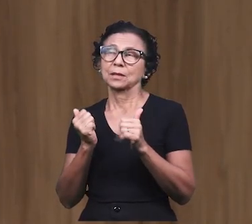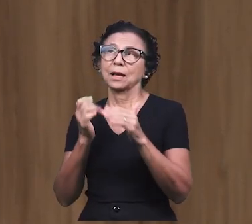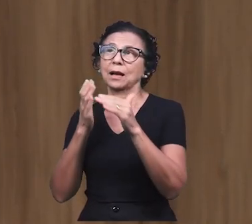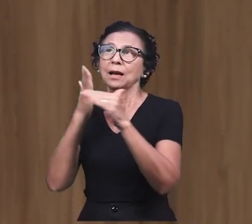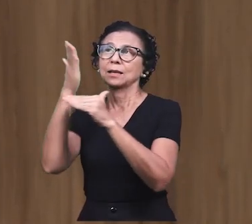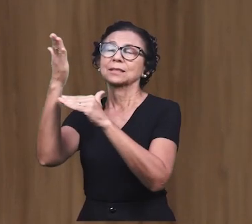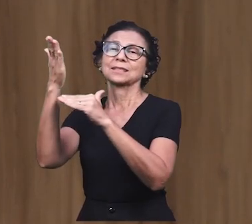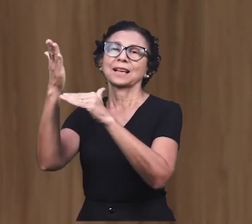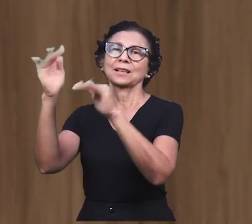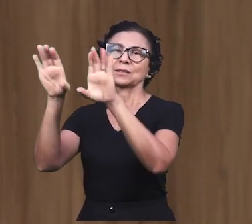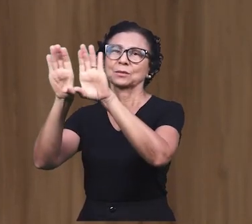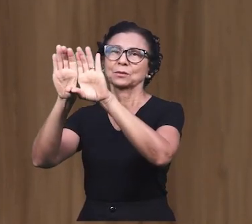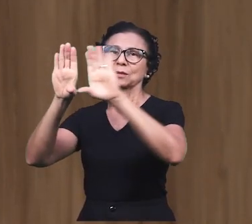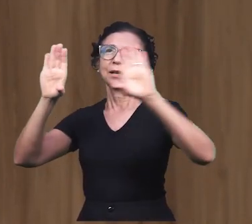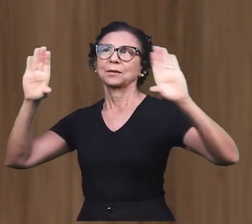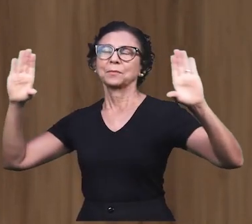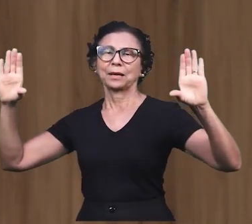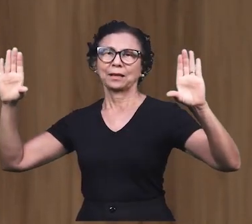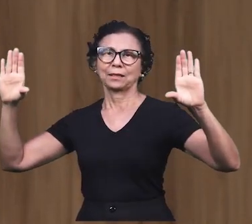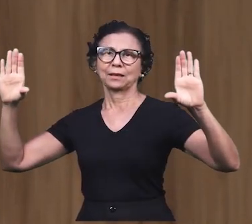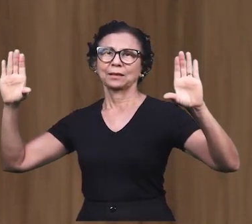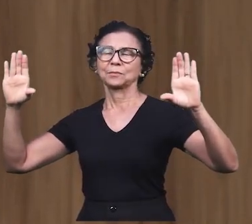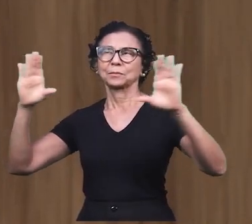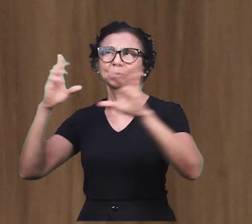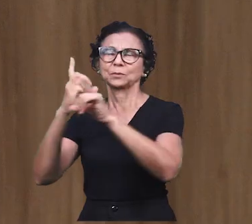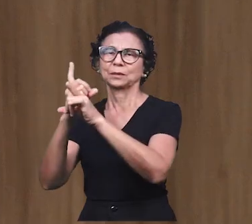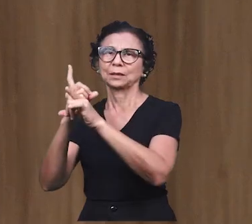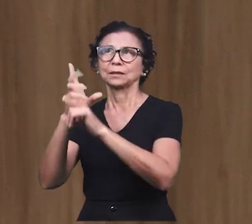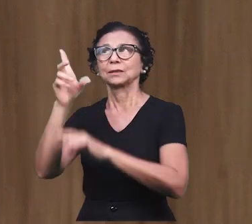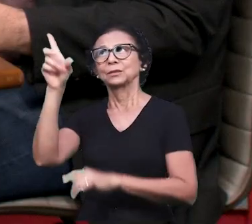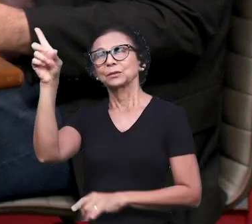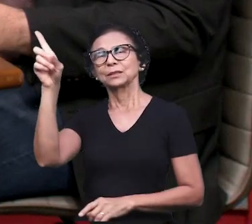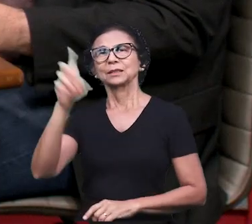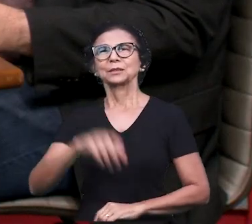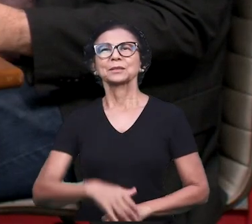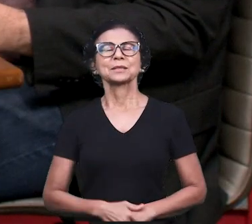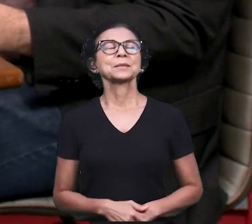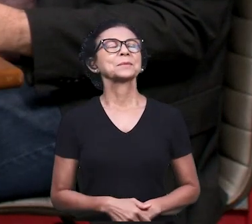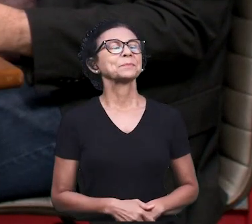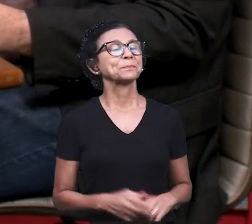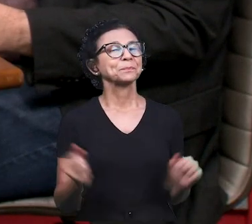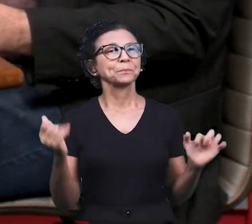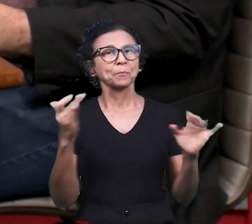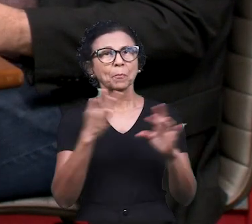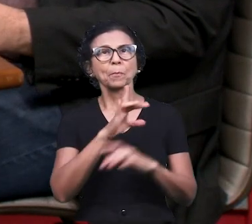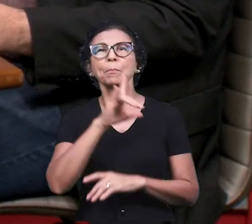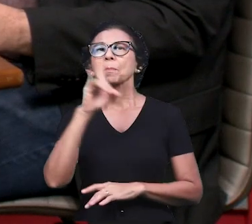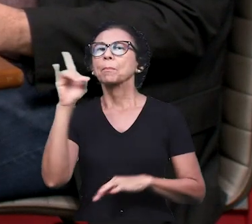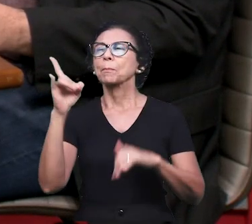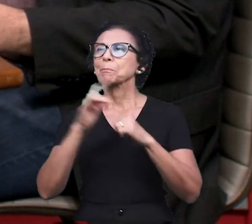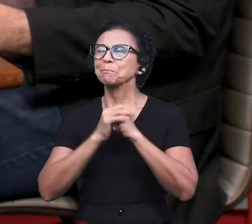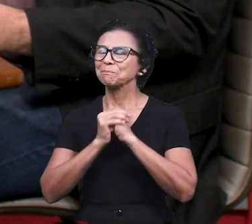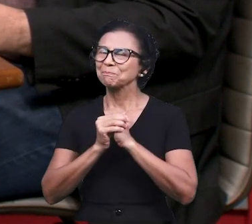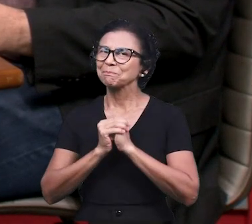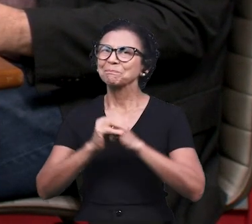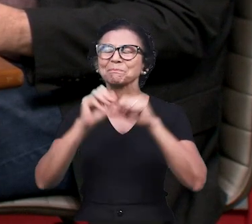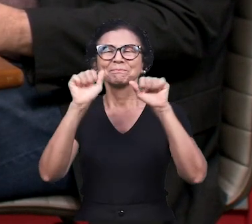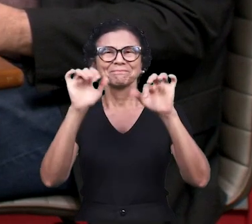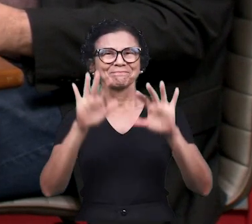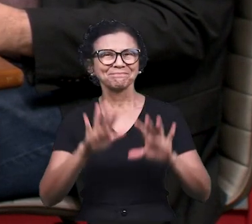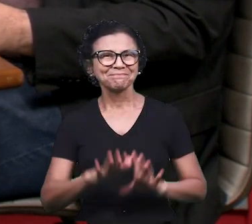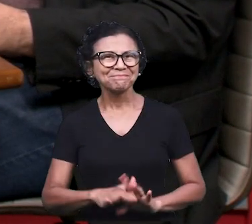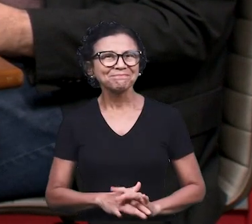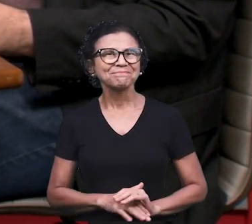porta aberta do homem para encontrar com Deus. Amém, glória a Deus. Amém, né? Que bênção